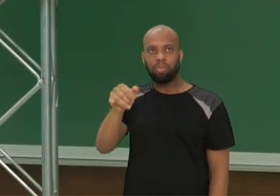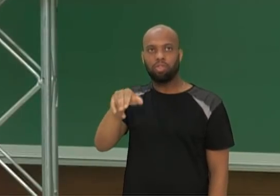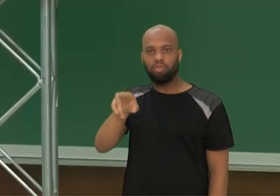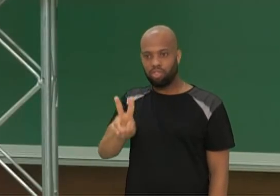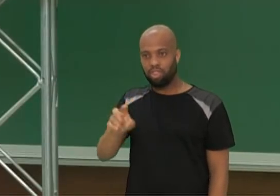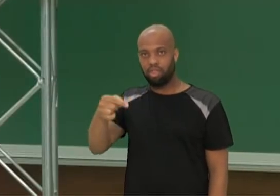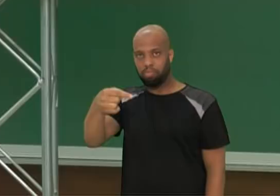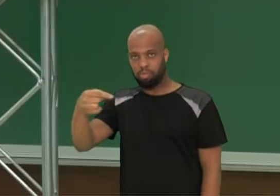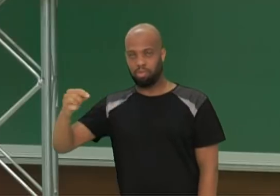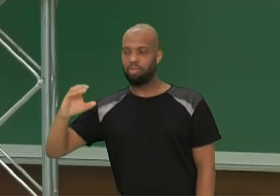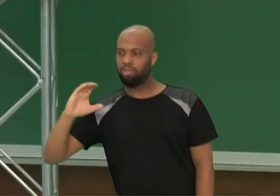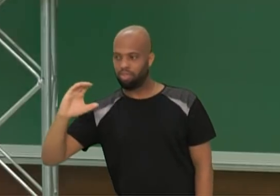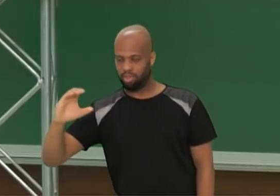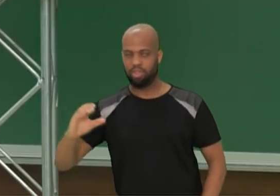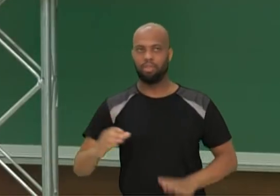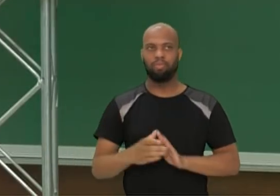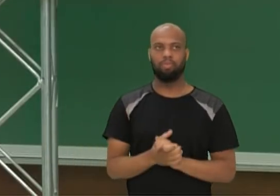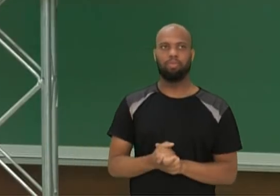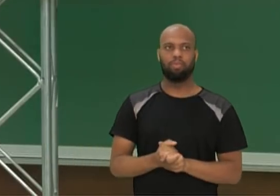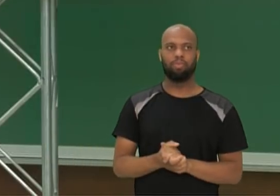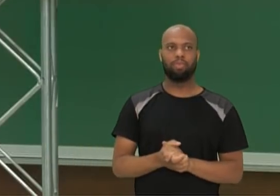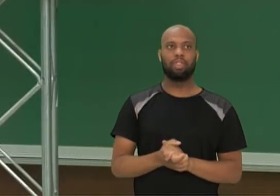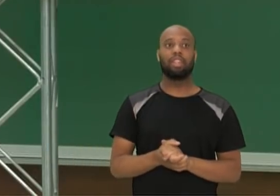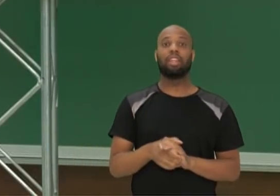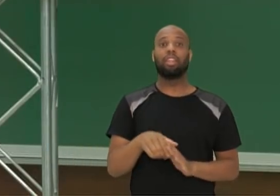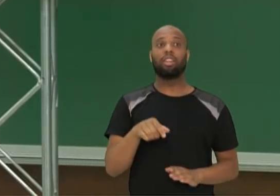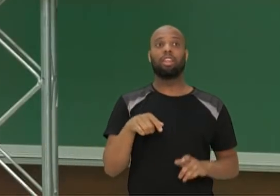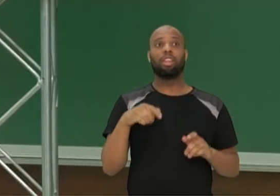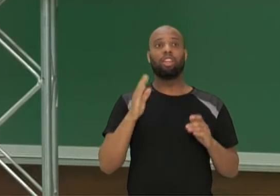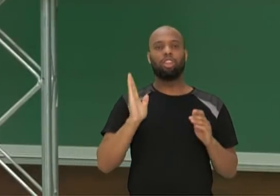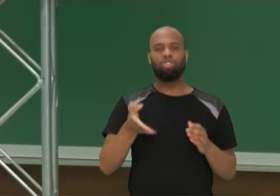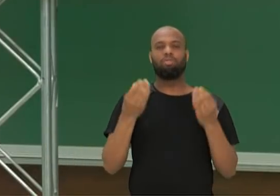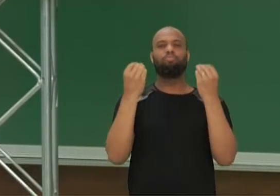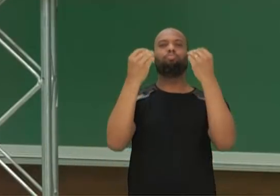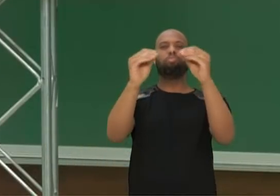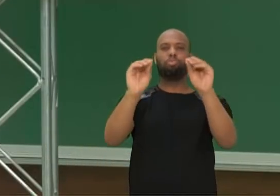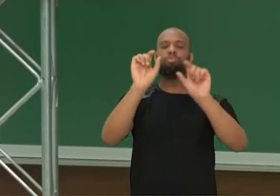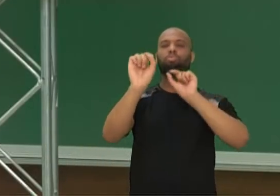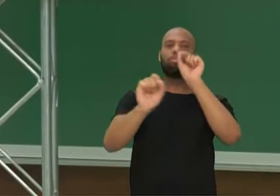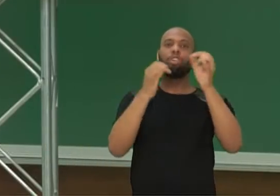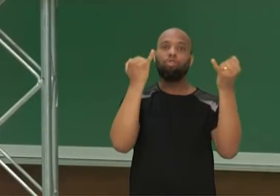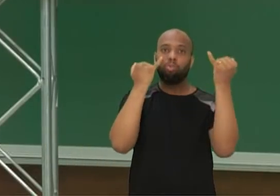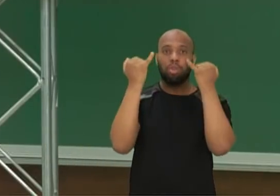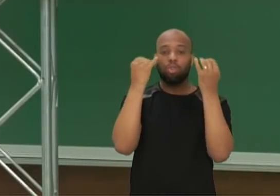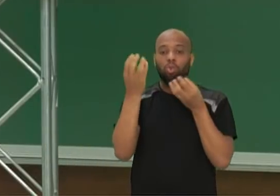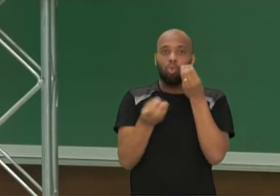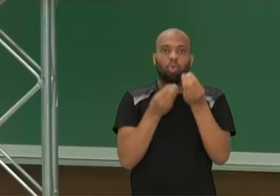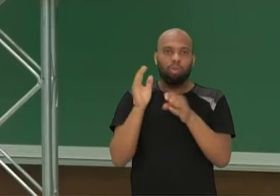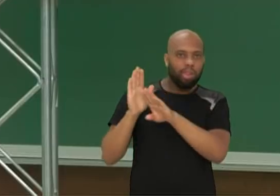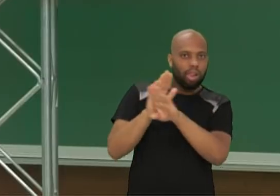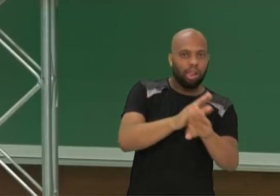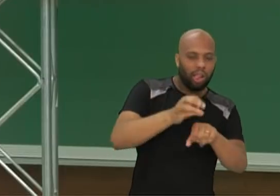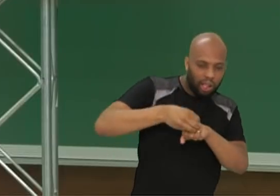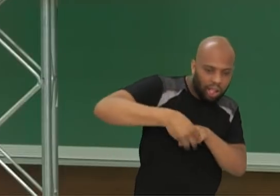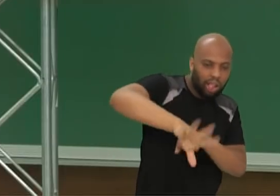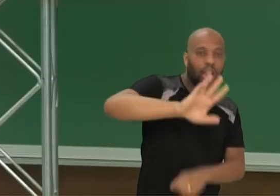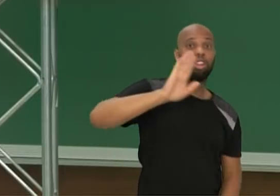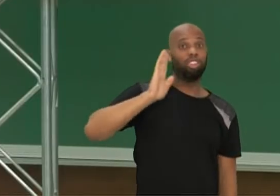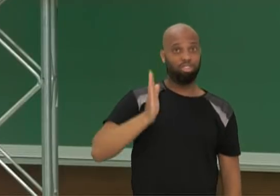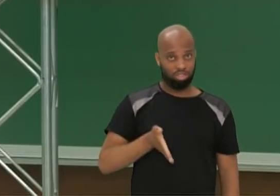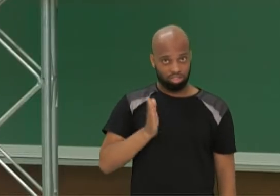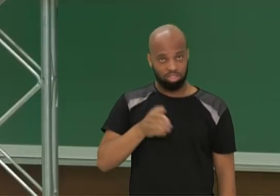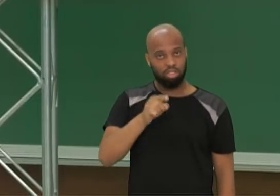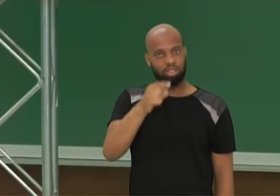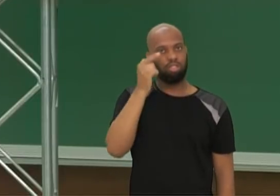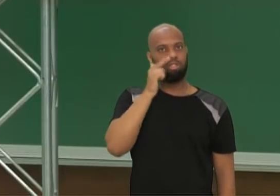y no vértice menos o c. Eu já deixei no enunciado para contribuir, então já estou dando a minha contribuição